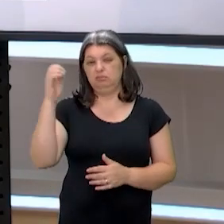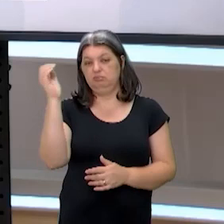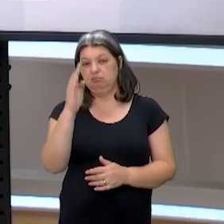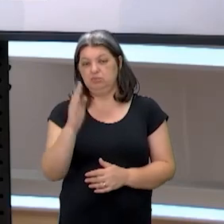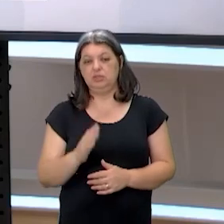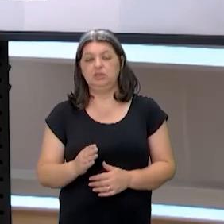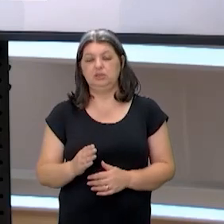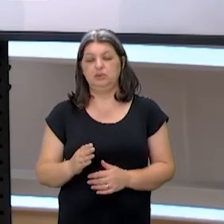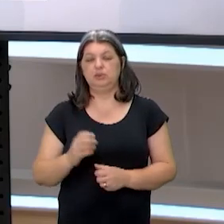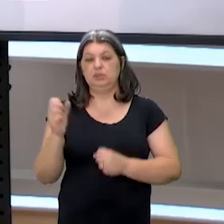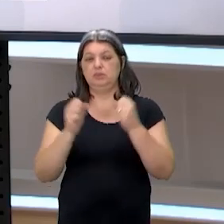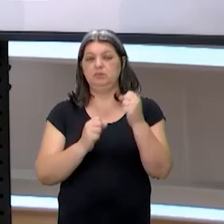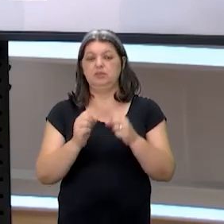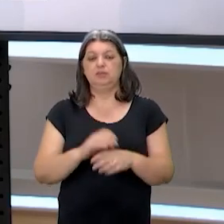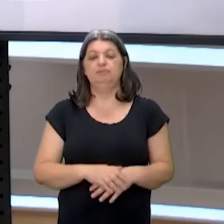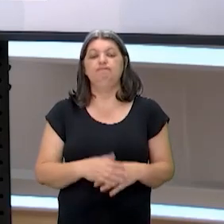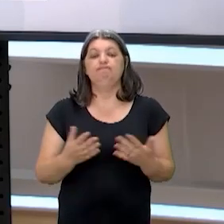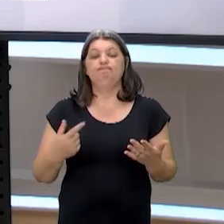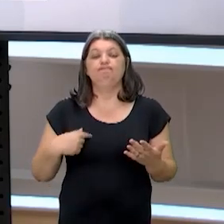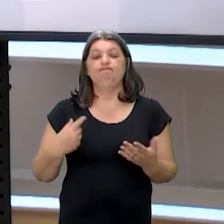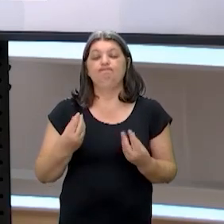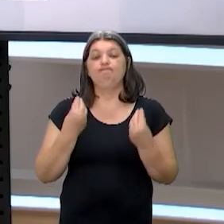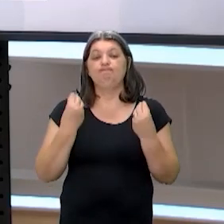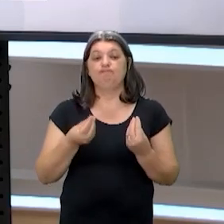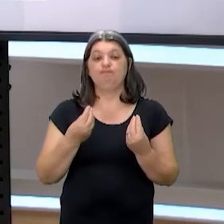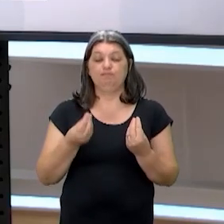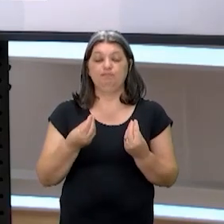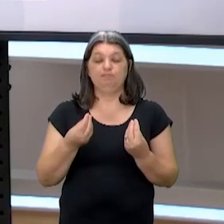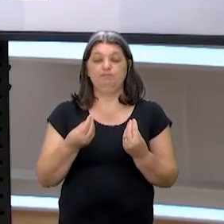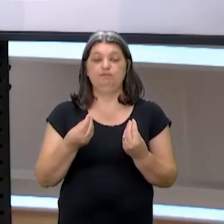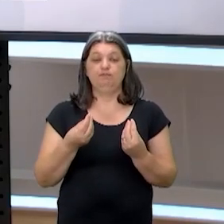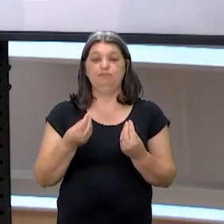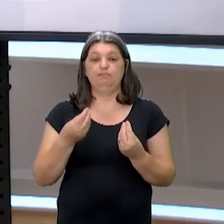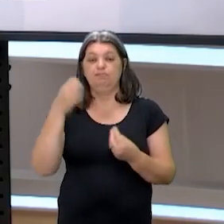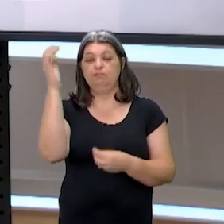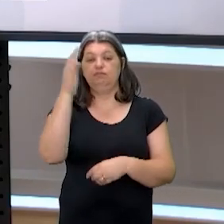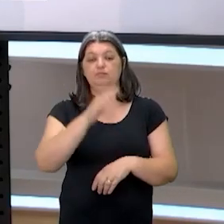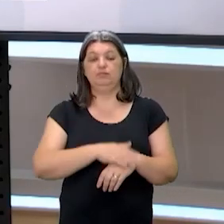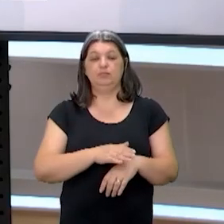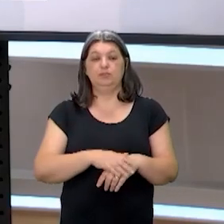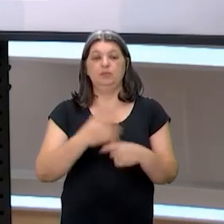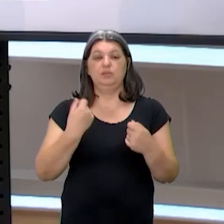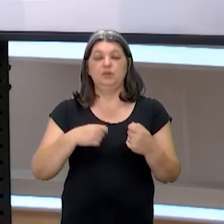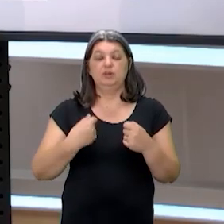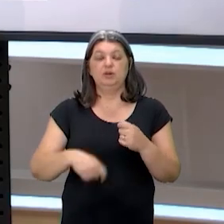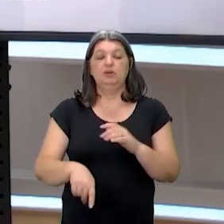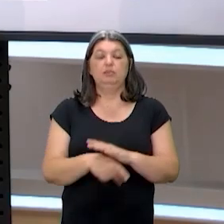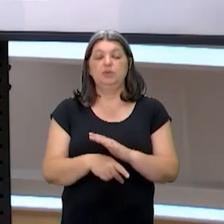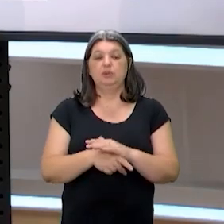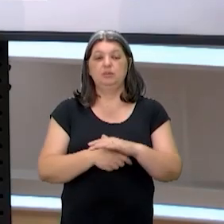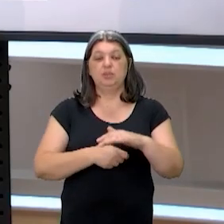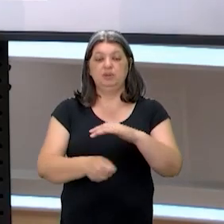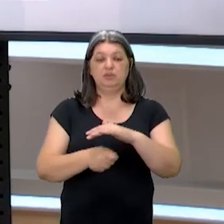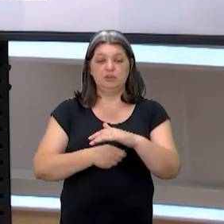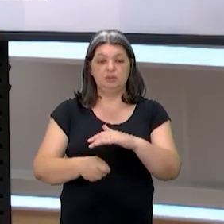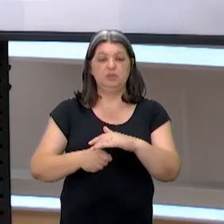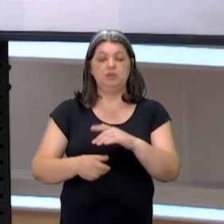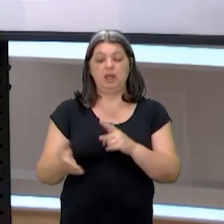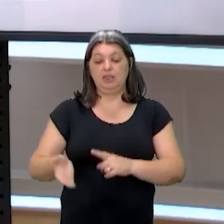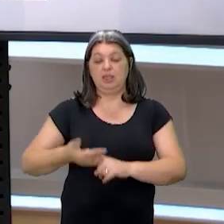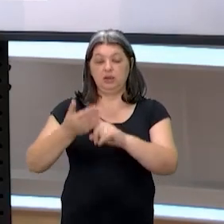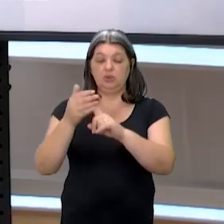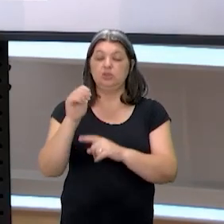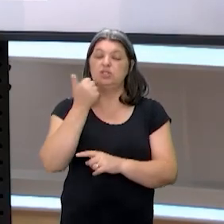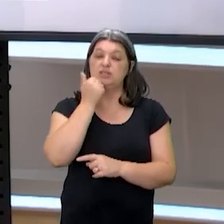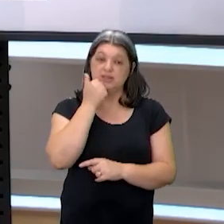O Brasil, ele precisaria de muito mais investimentos em tecnologia e ciência, porque